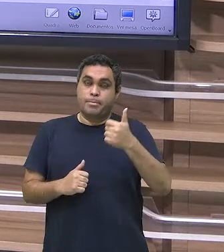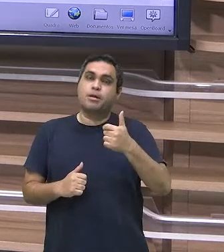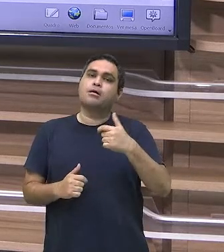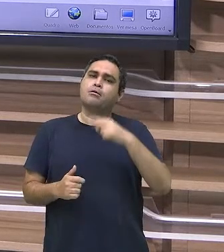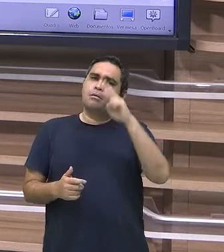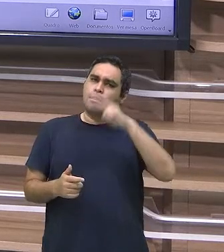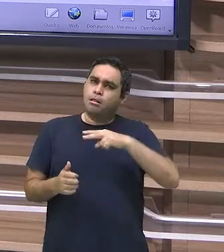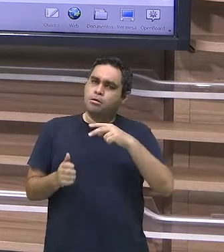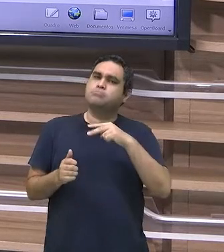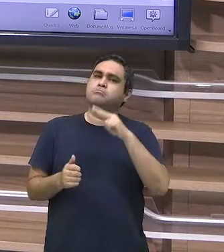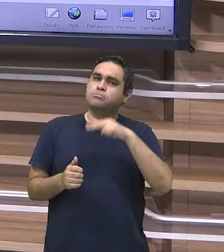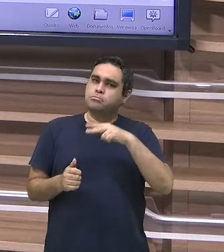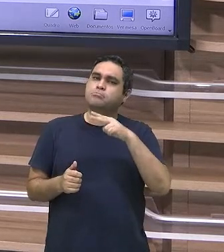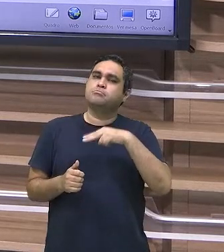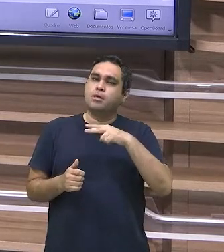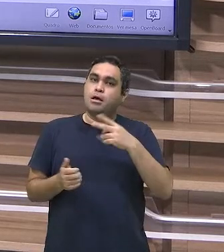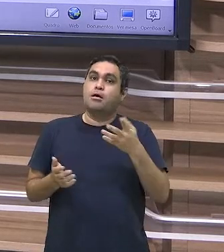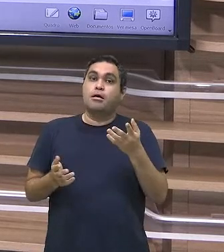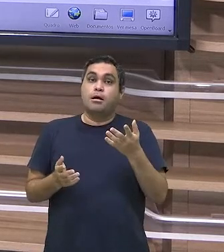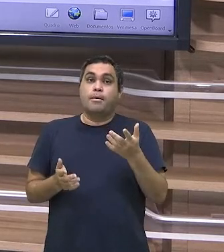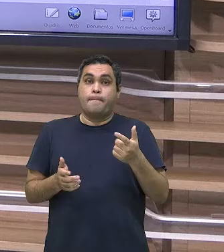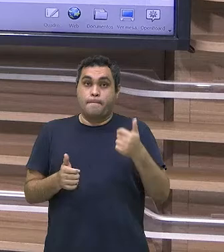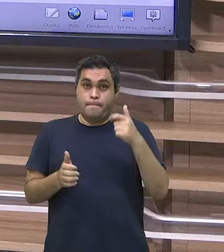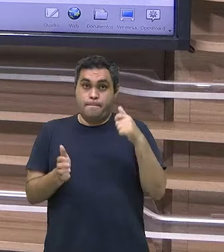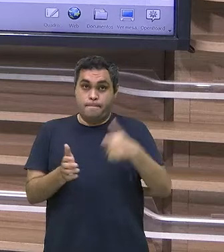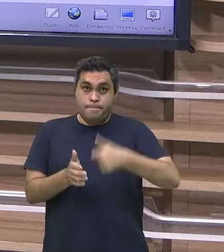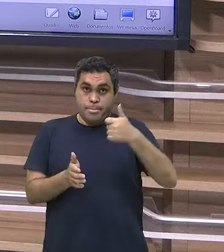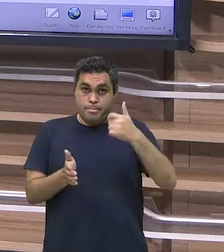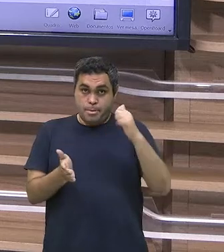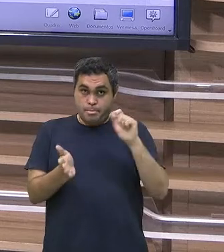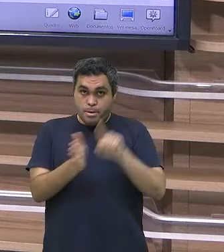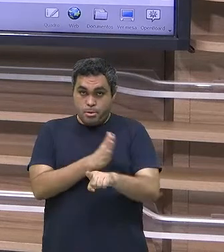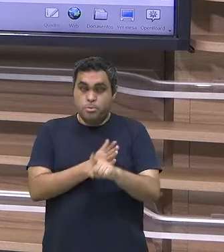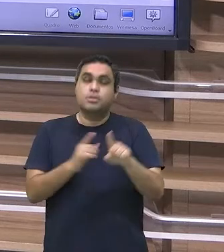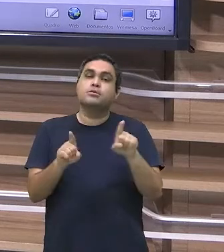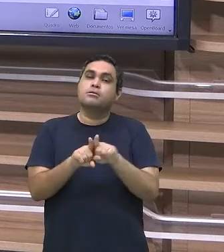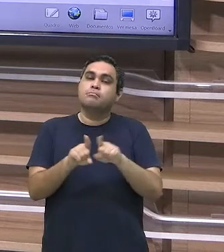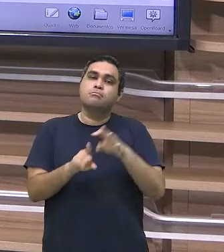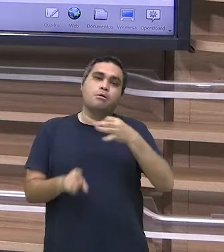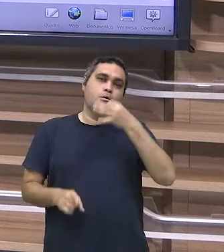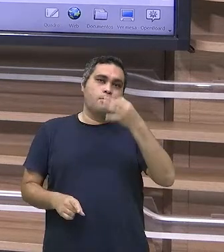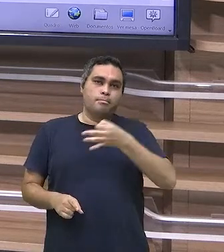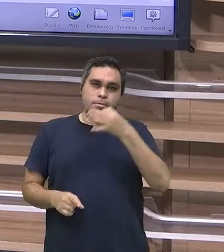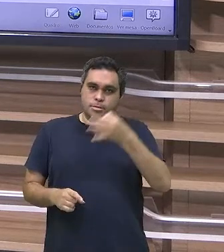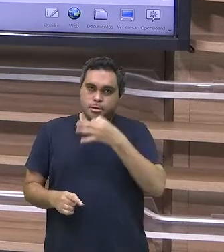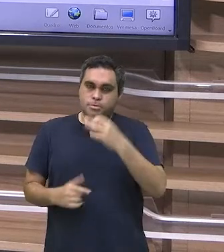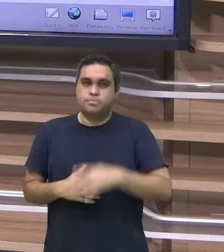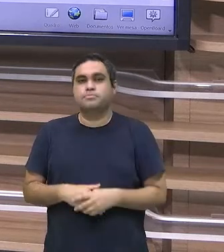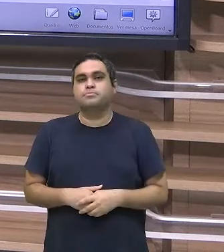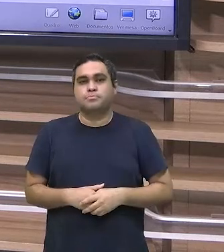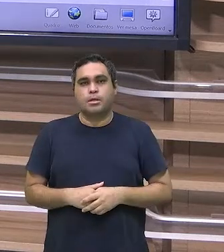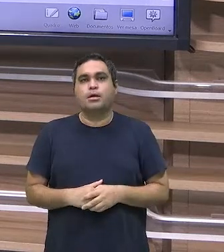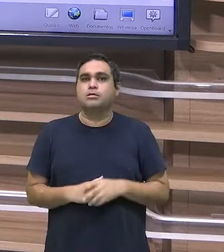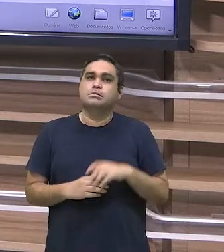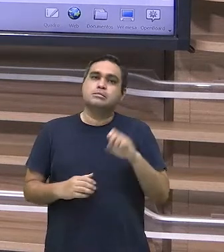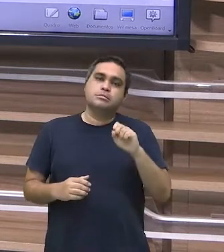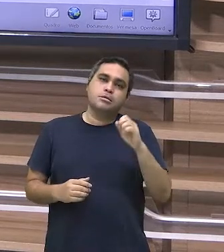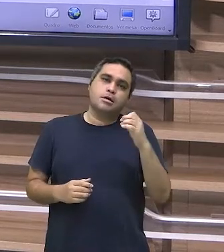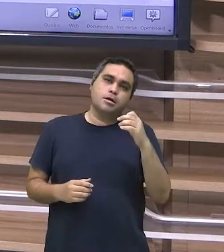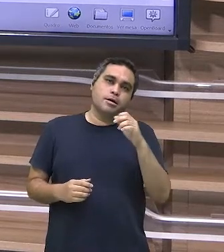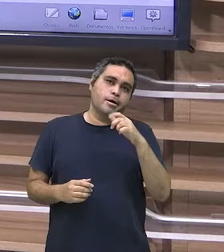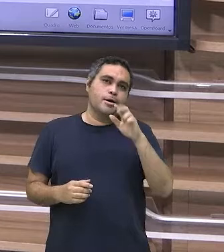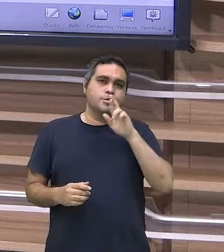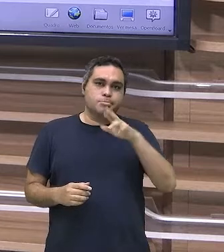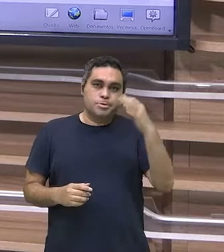vocês essa primeira questão e comentar ela, né, com relação aí à alternativa correta e também